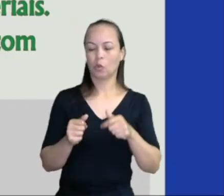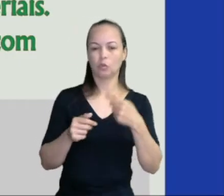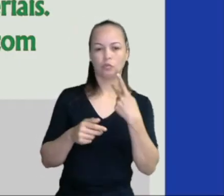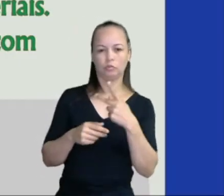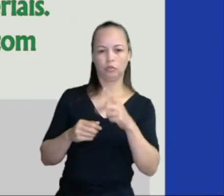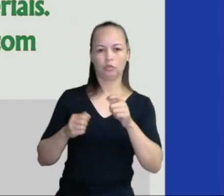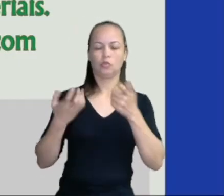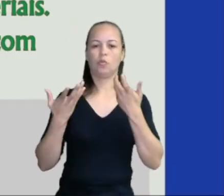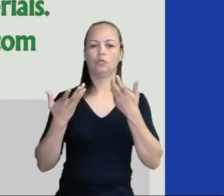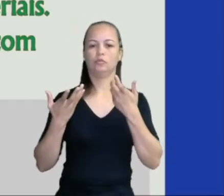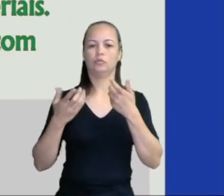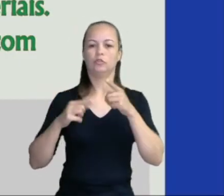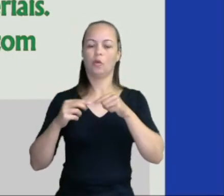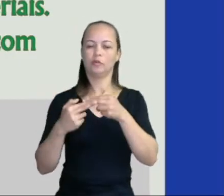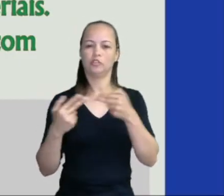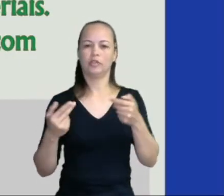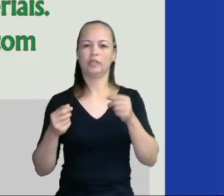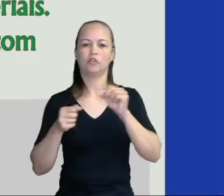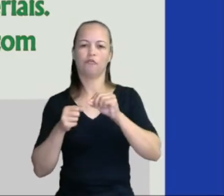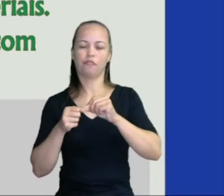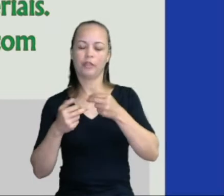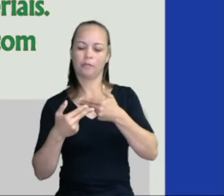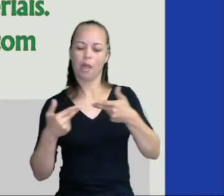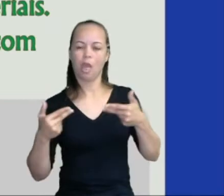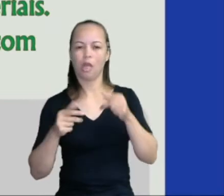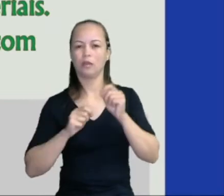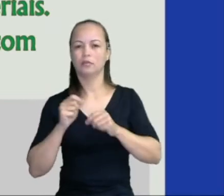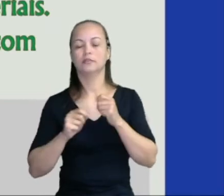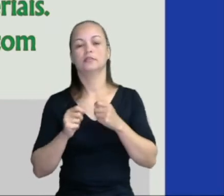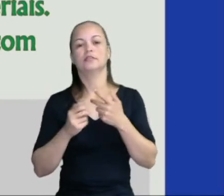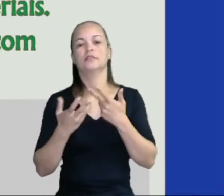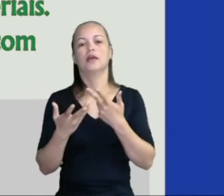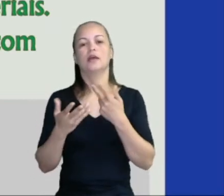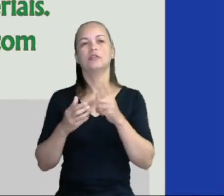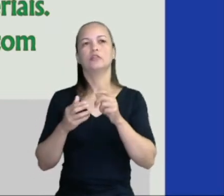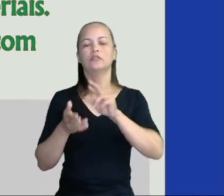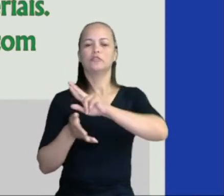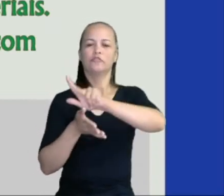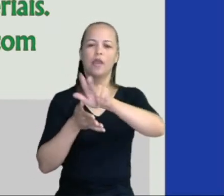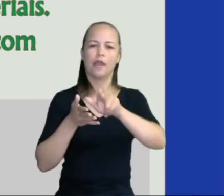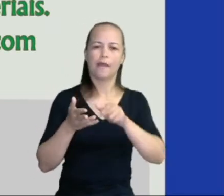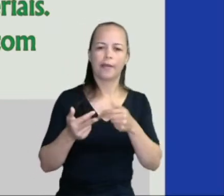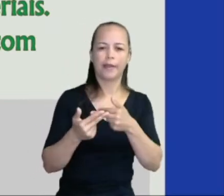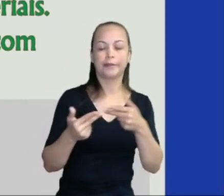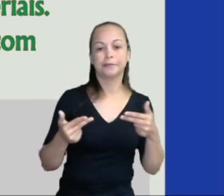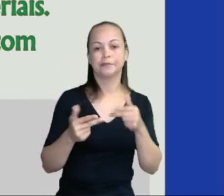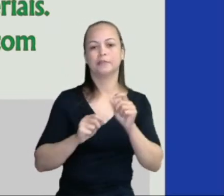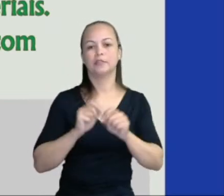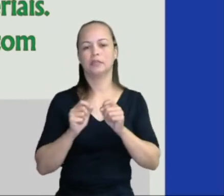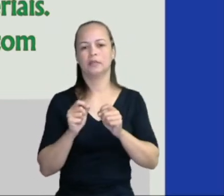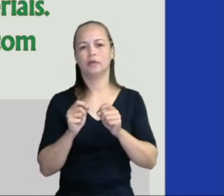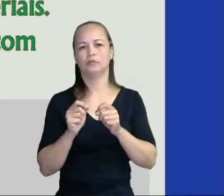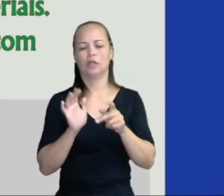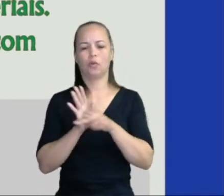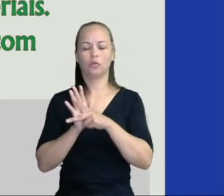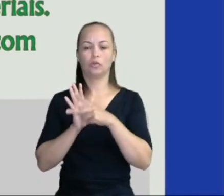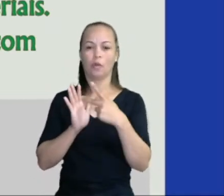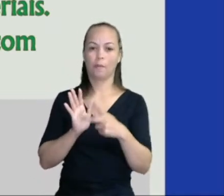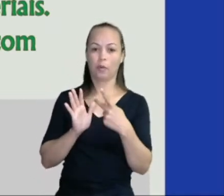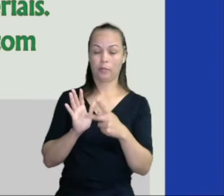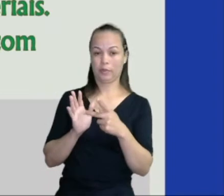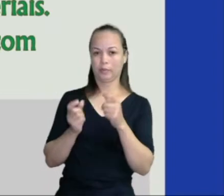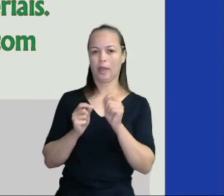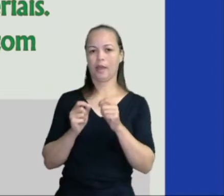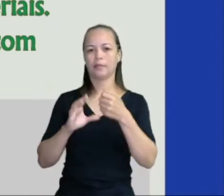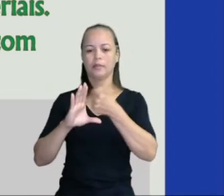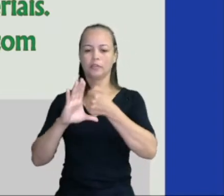são feitos por materiais. Os materiais se diferenciam uns dos outros de acordo com algumas propriedades